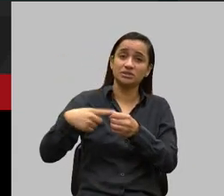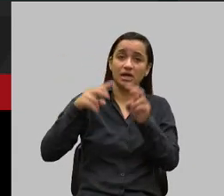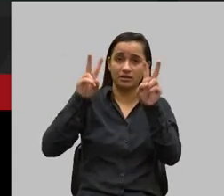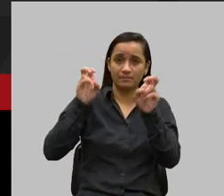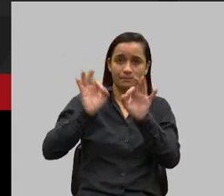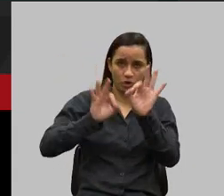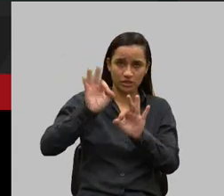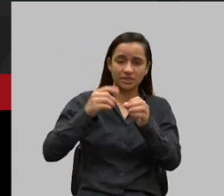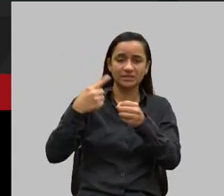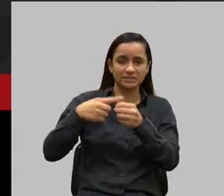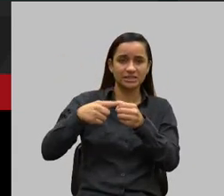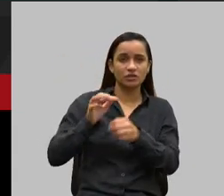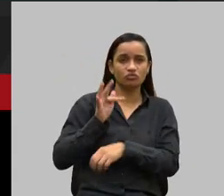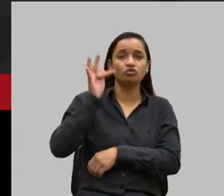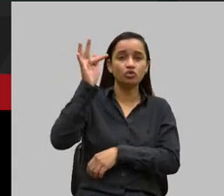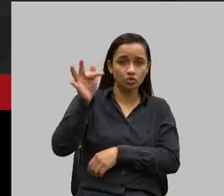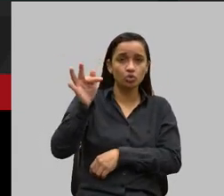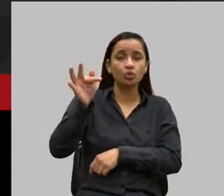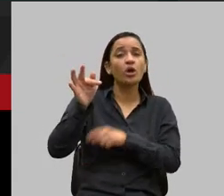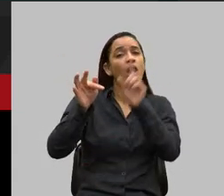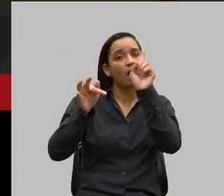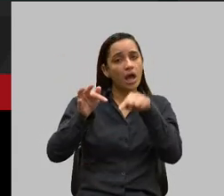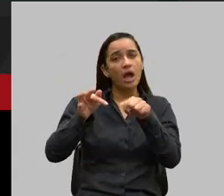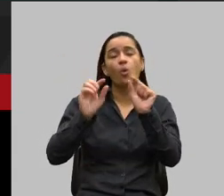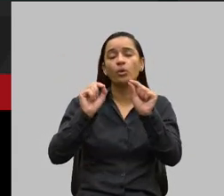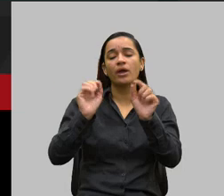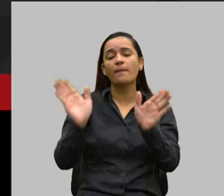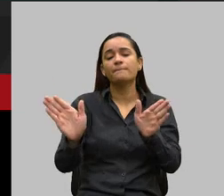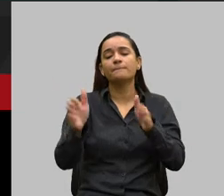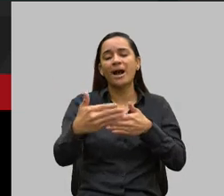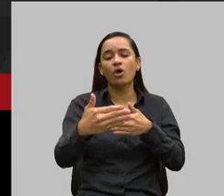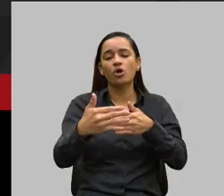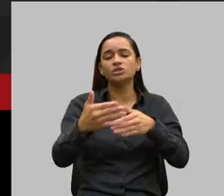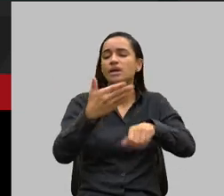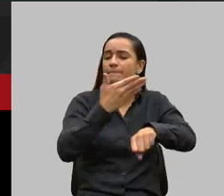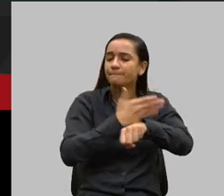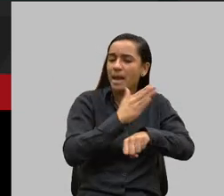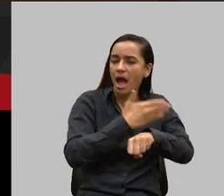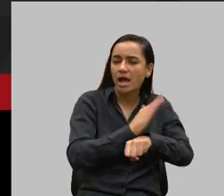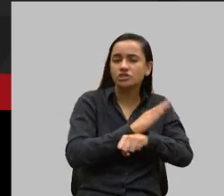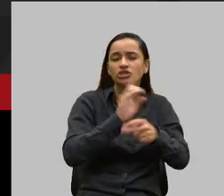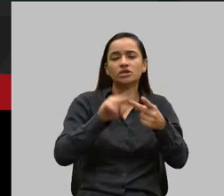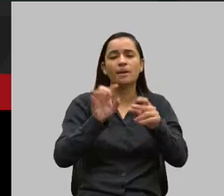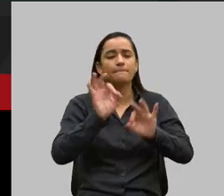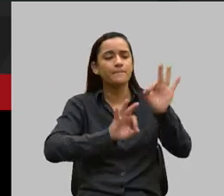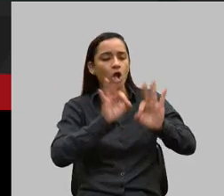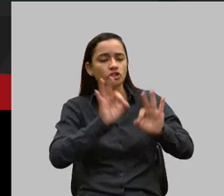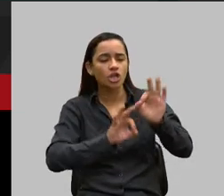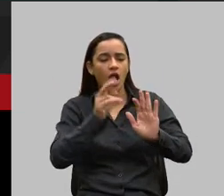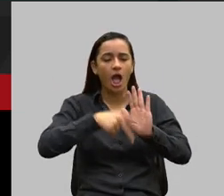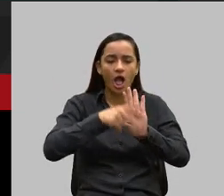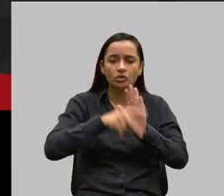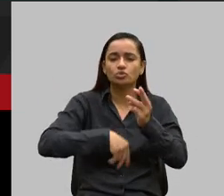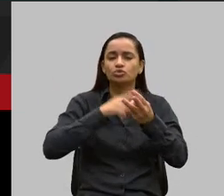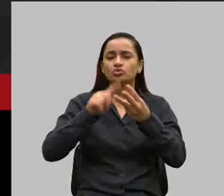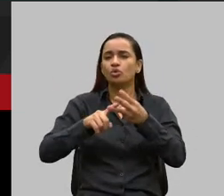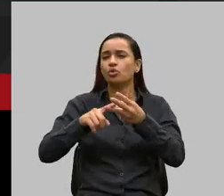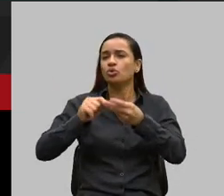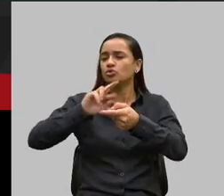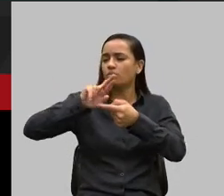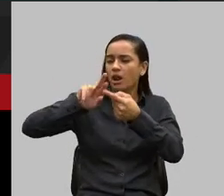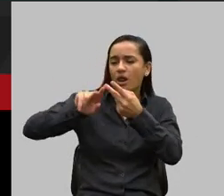de ações projetos e aplicações que levam e realmente